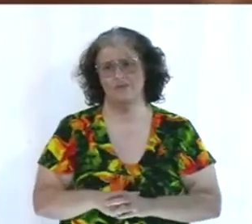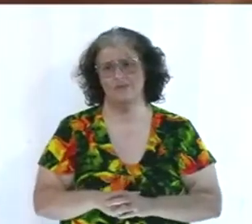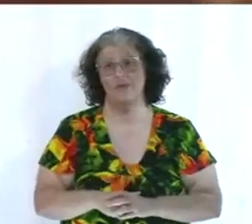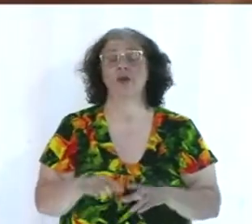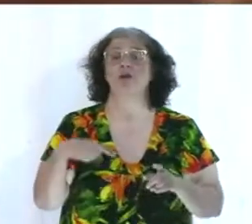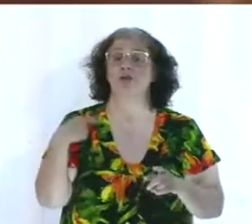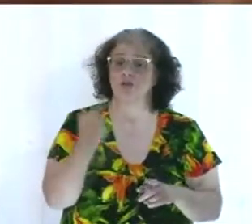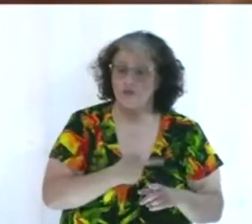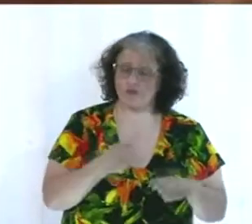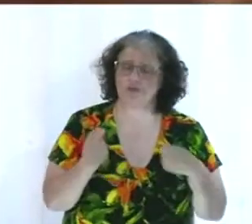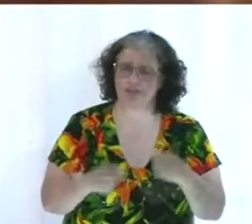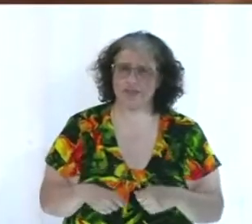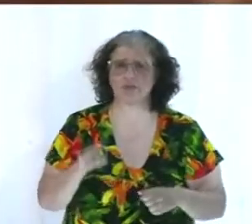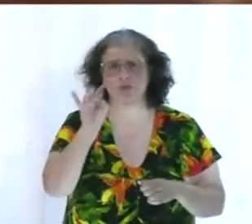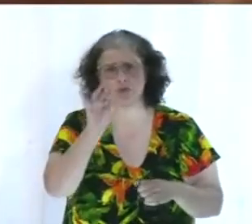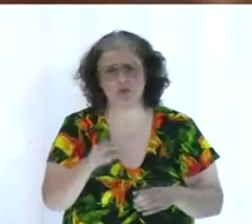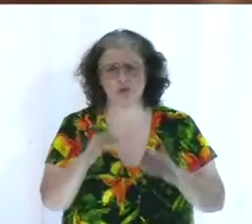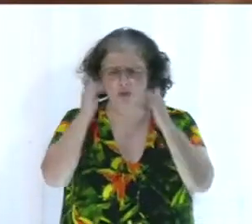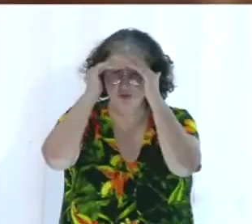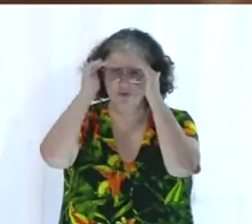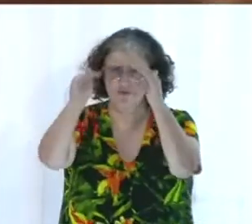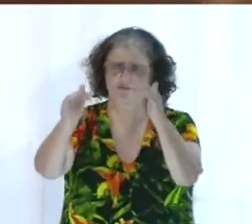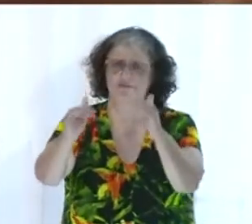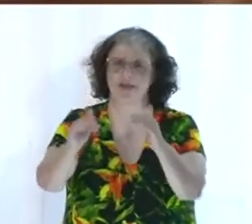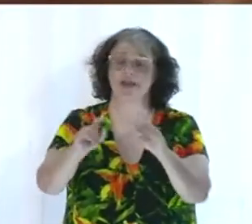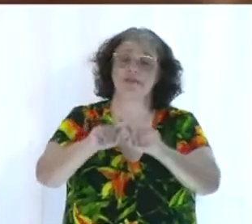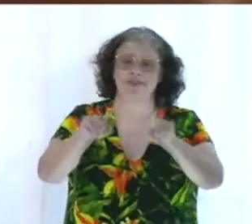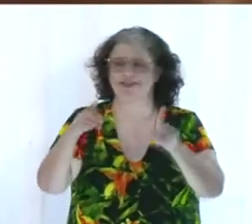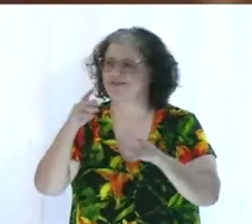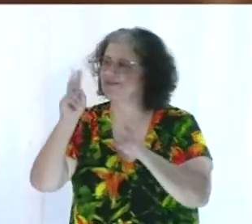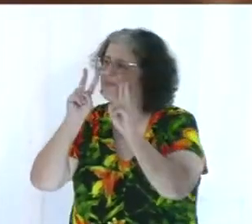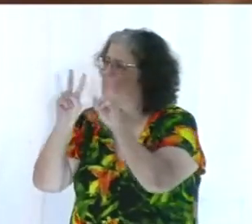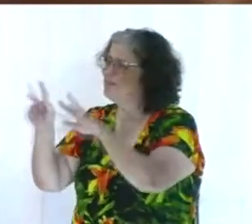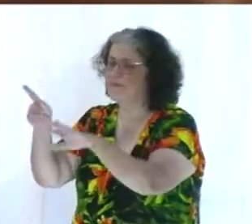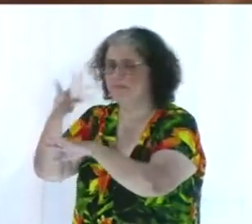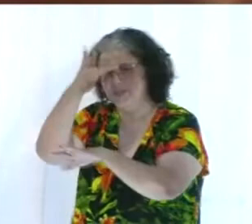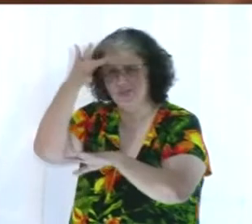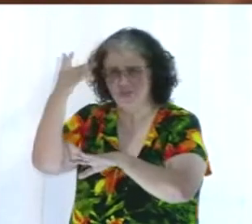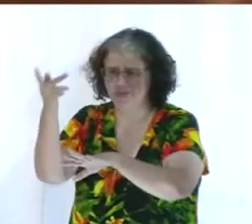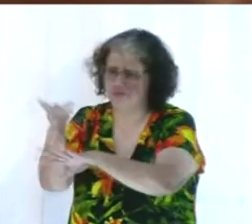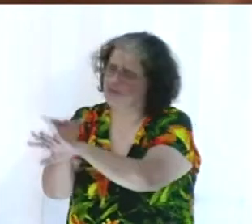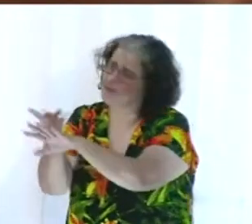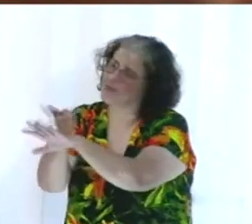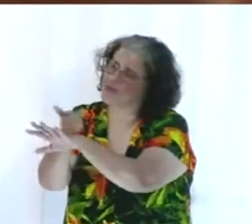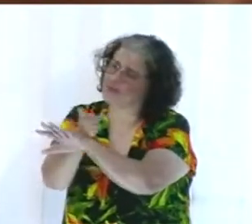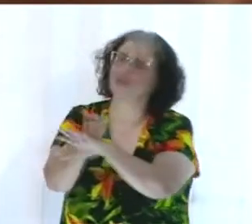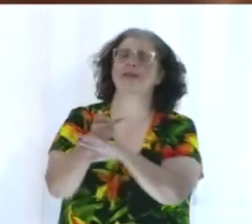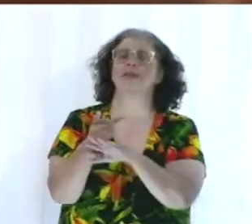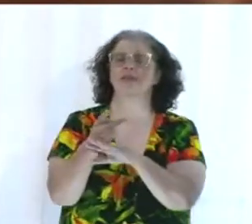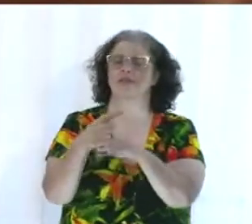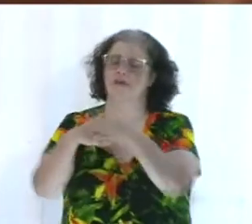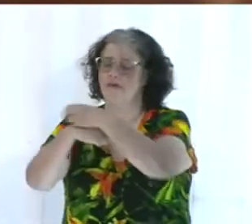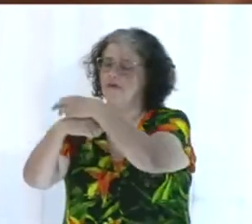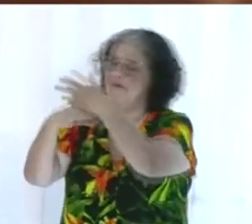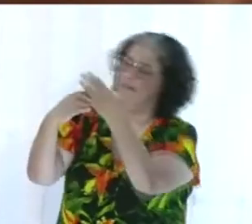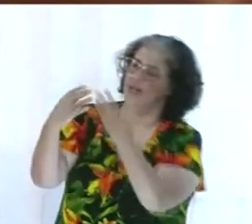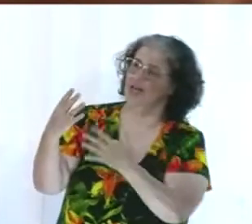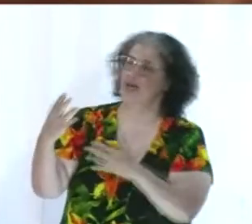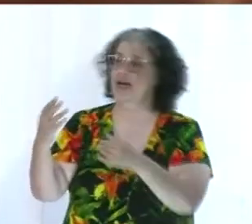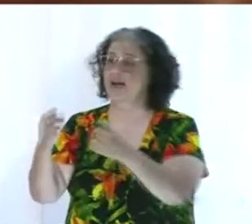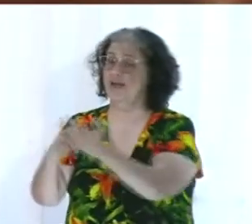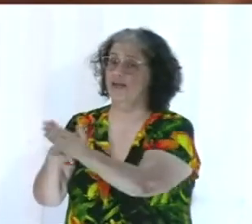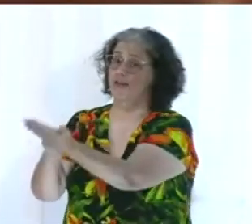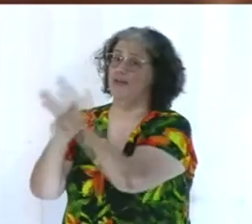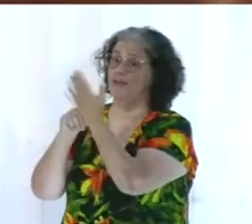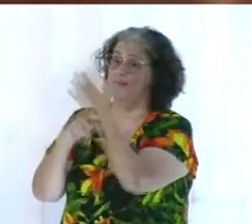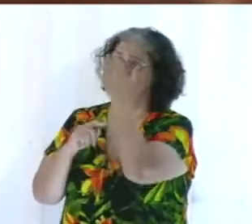muitas pessoas por aí buscando revelações, sinais, querendo ouvir outras coisas. E na ótica deles, quando isso